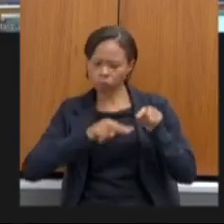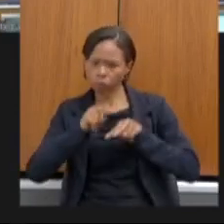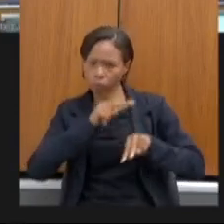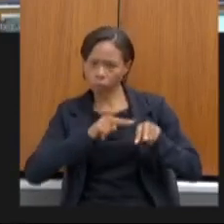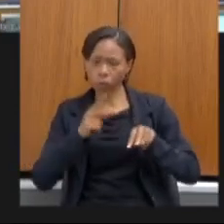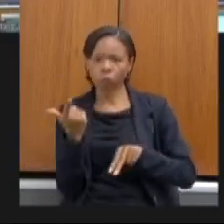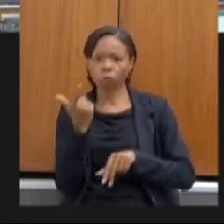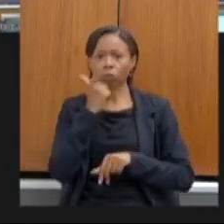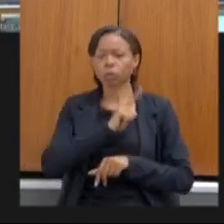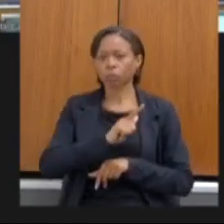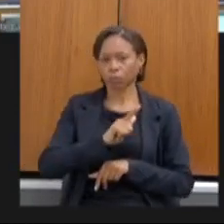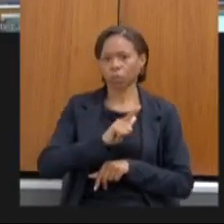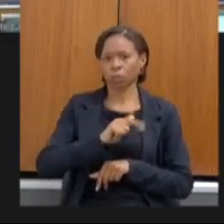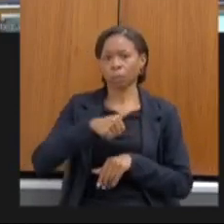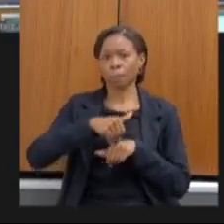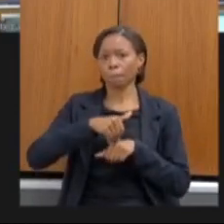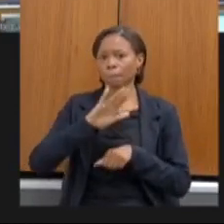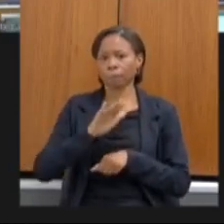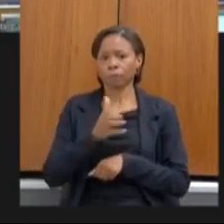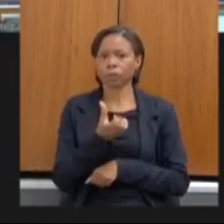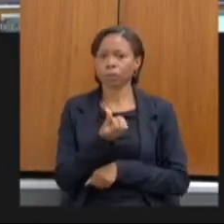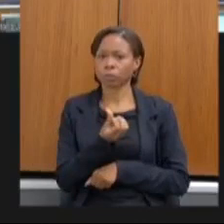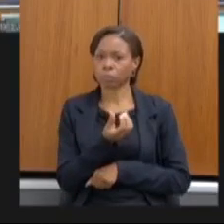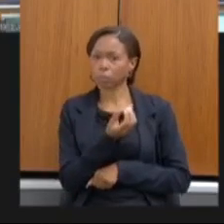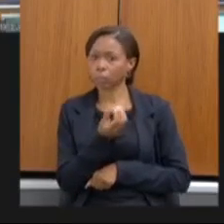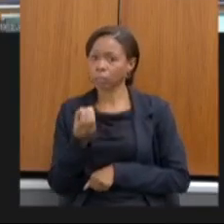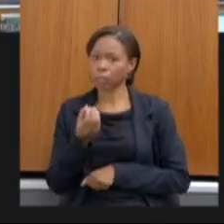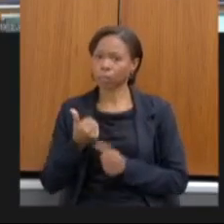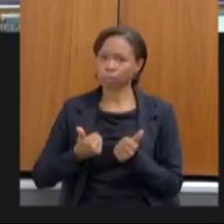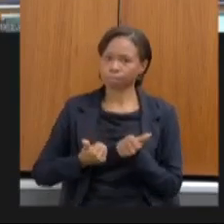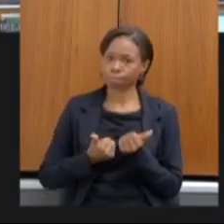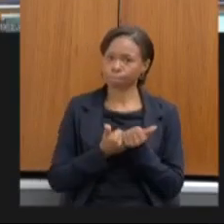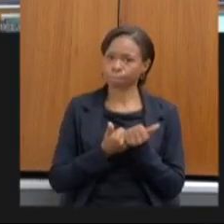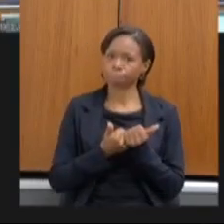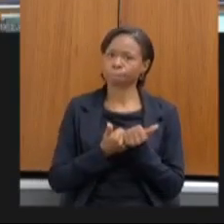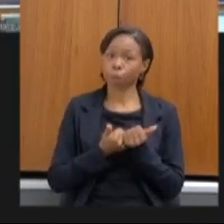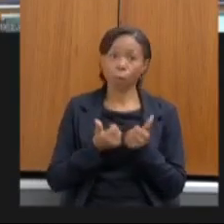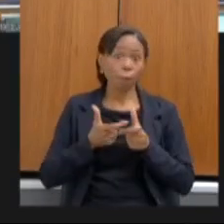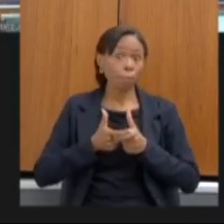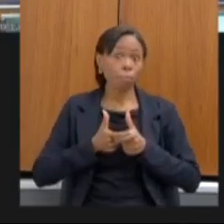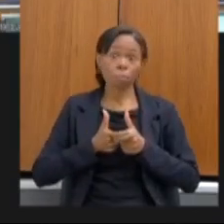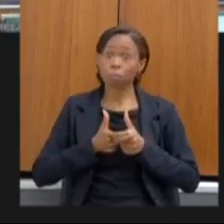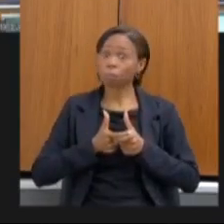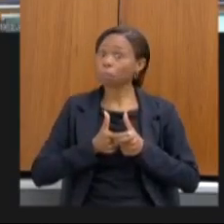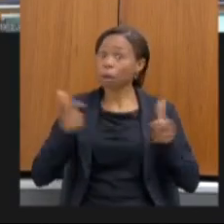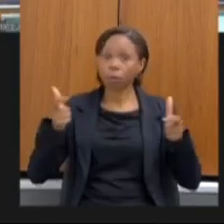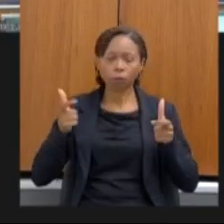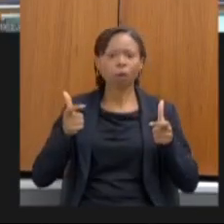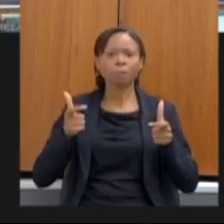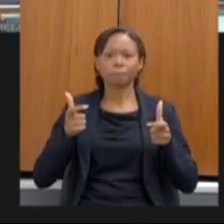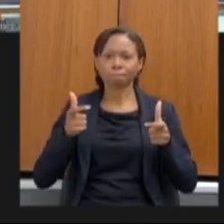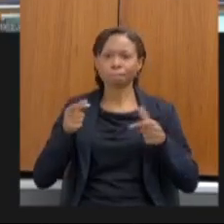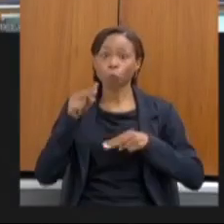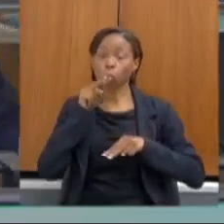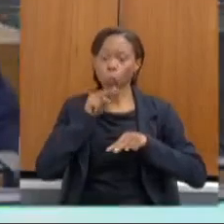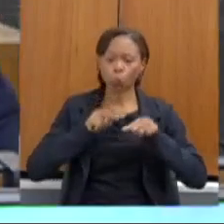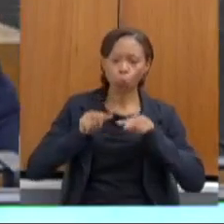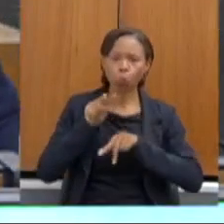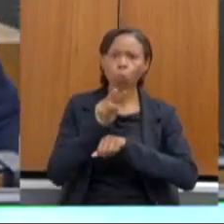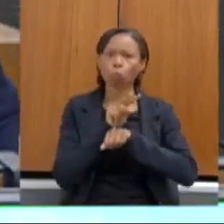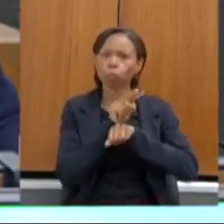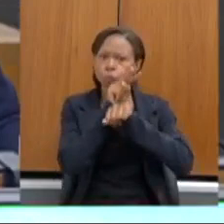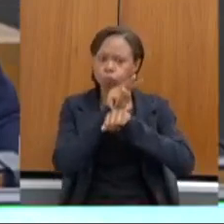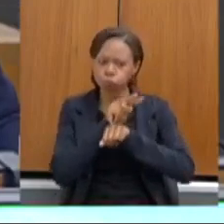sei ser mais de 600 contribuições foi a maior consulta pública da história de Minas Gerais